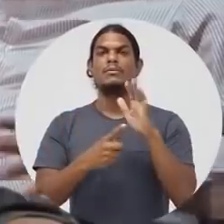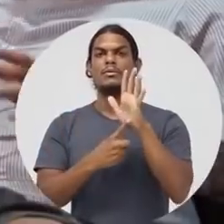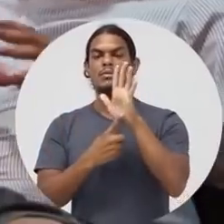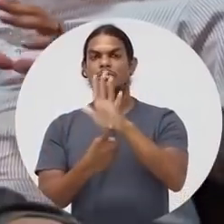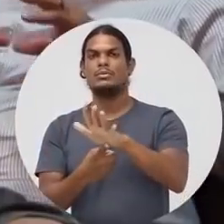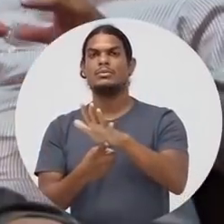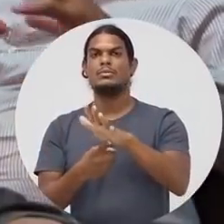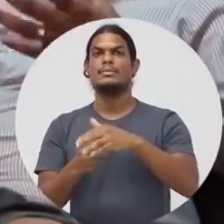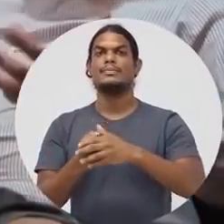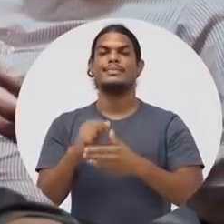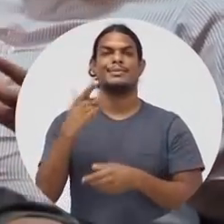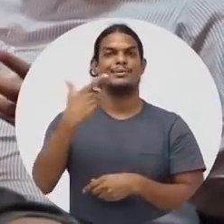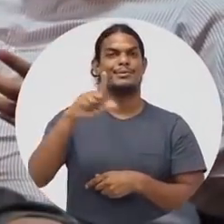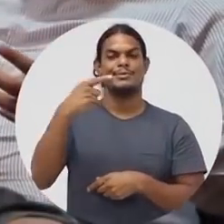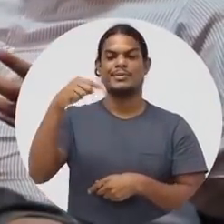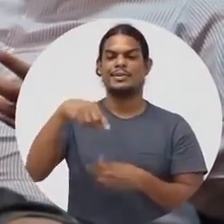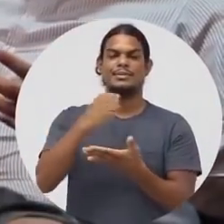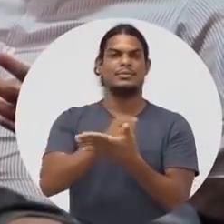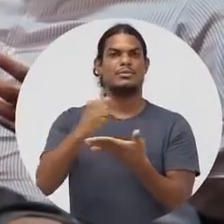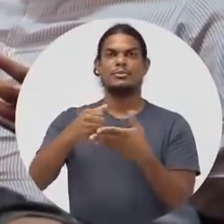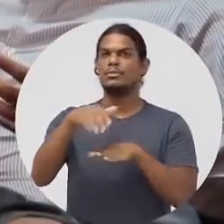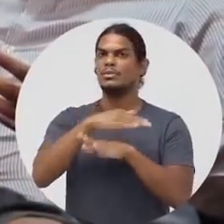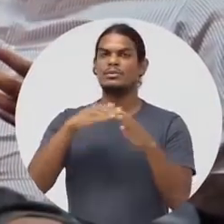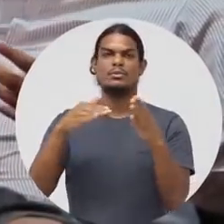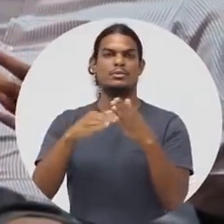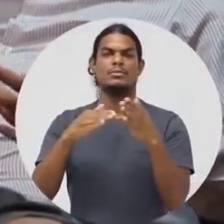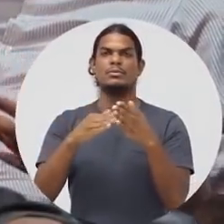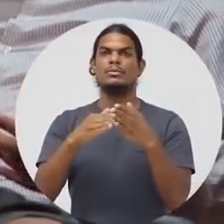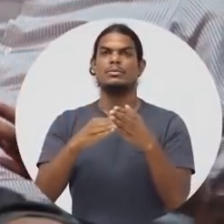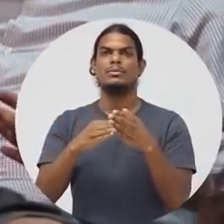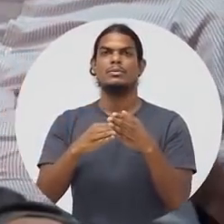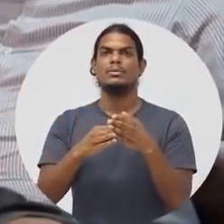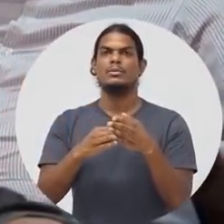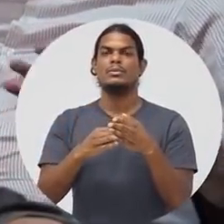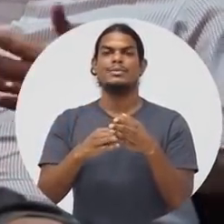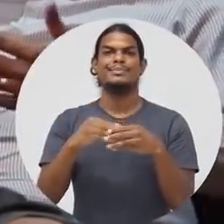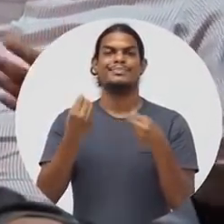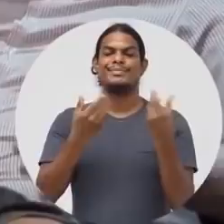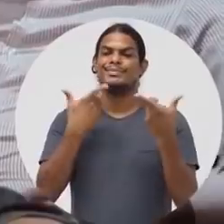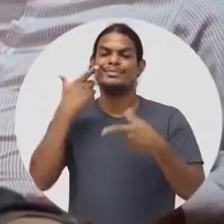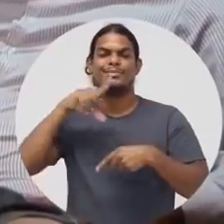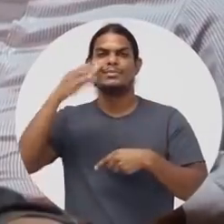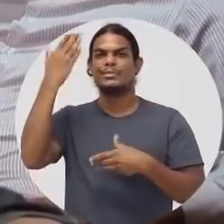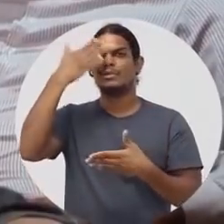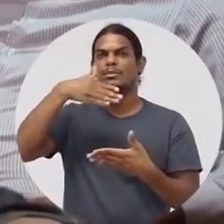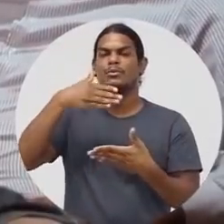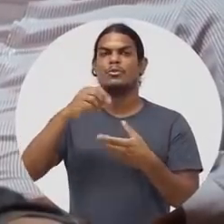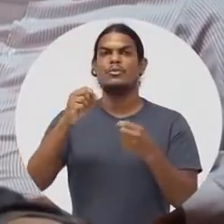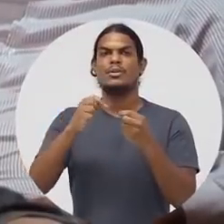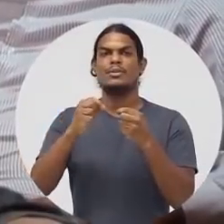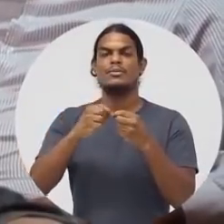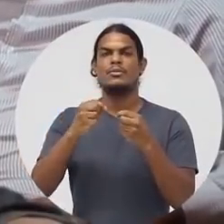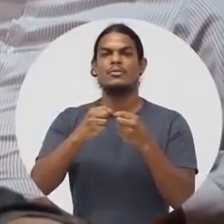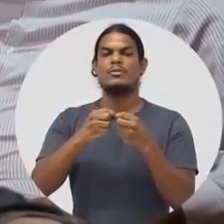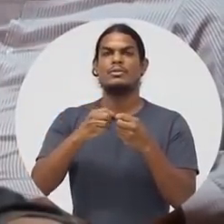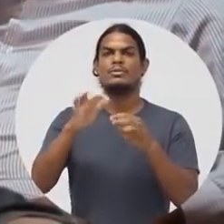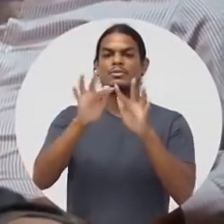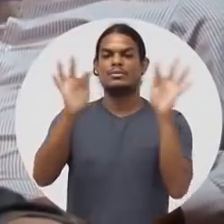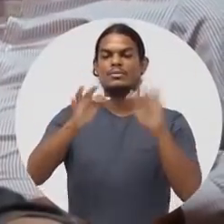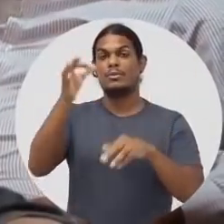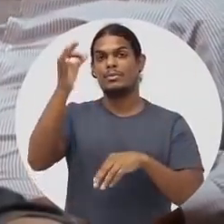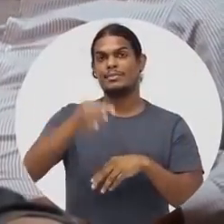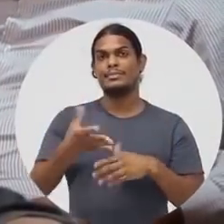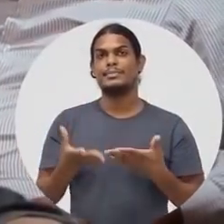processo. Se não tiver o conjunto dessas documentações, eu não tenho como provar que a operação cambial foi executada. Certo.